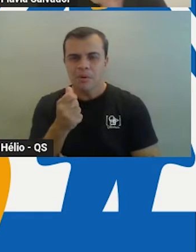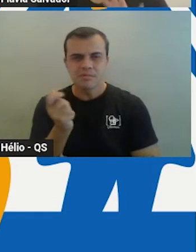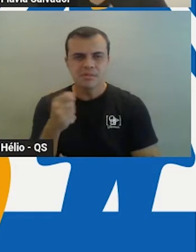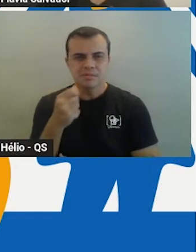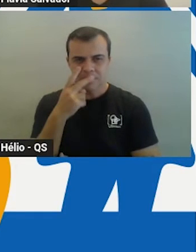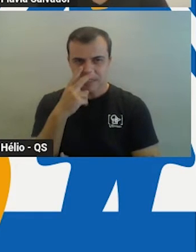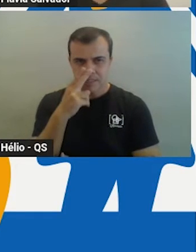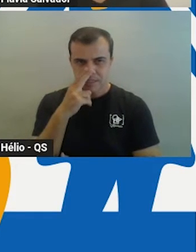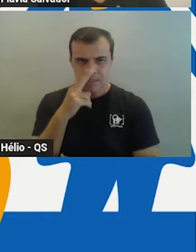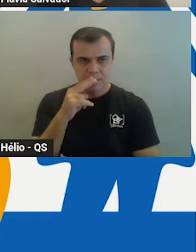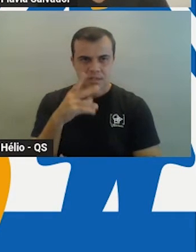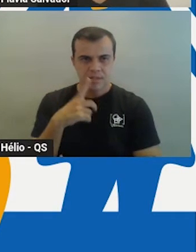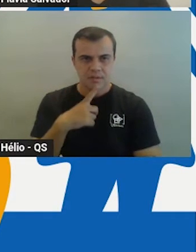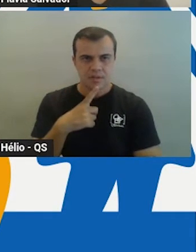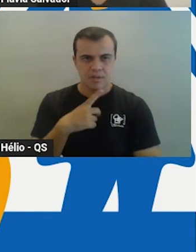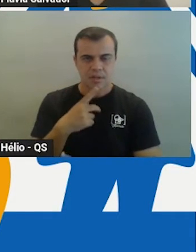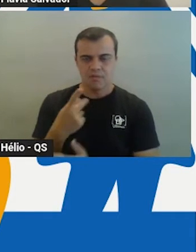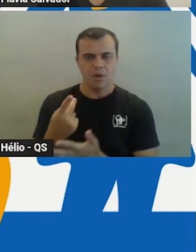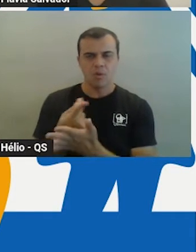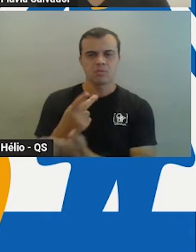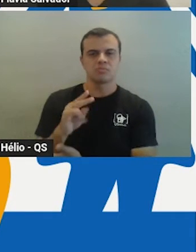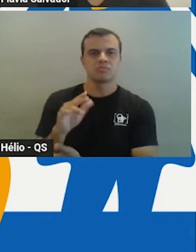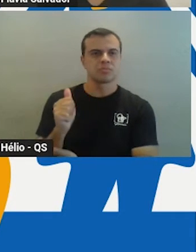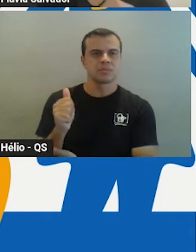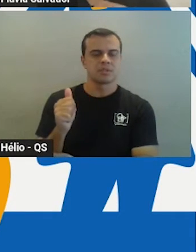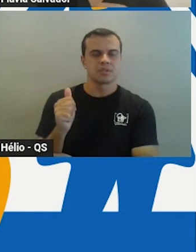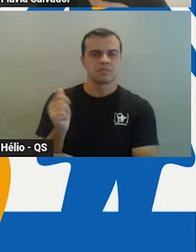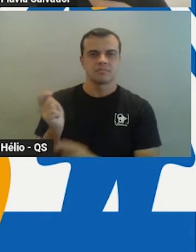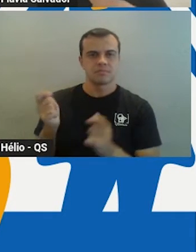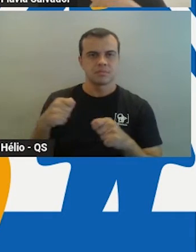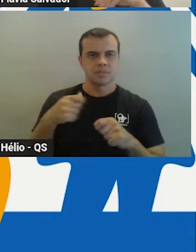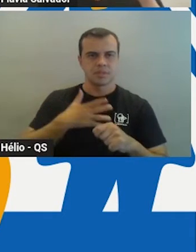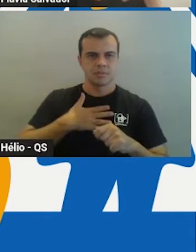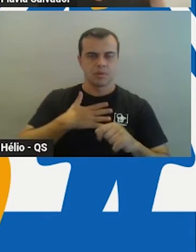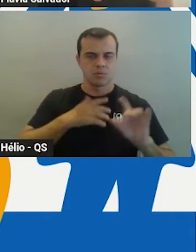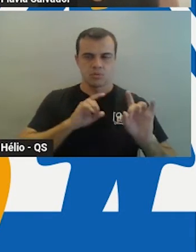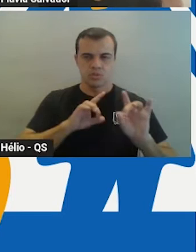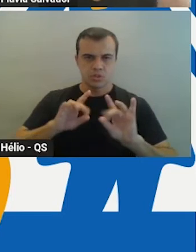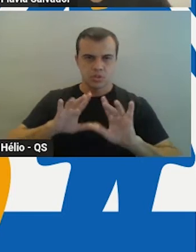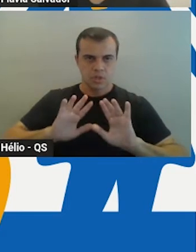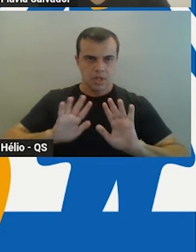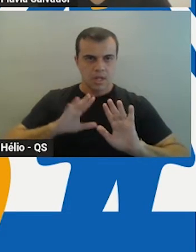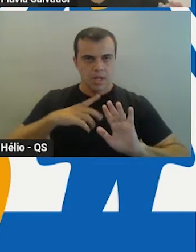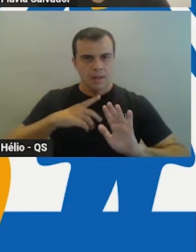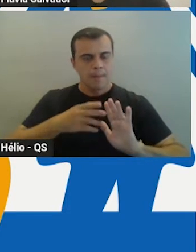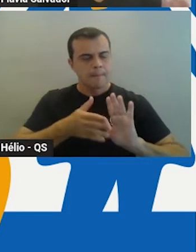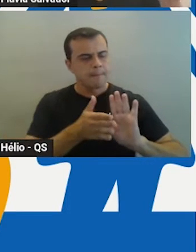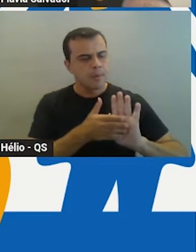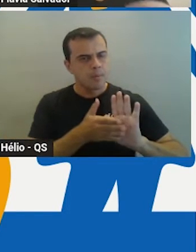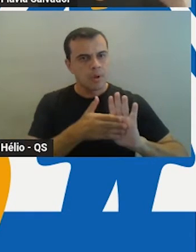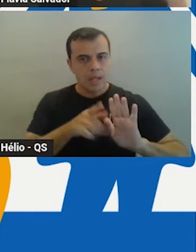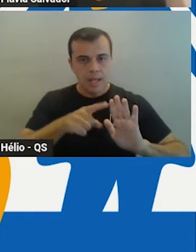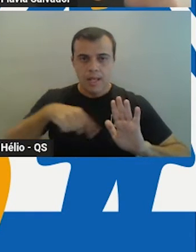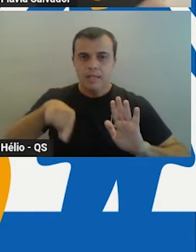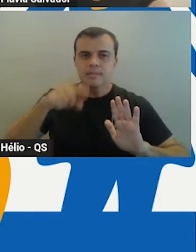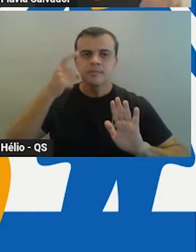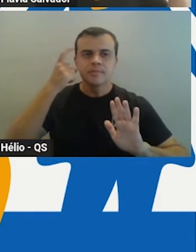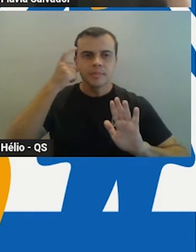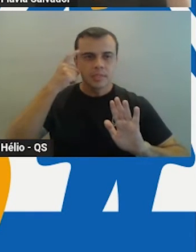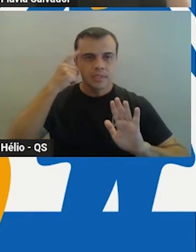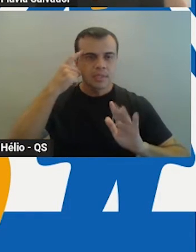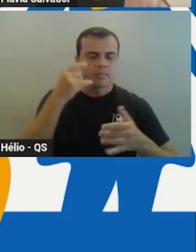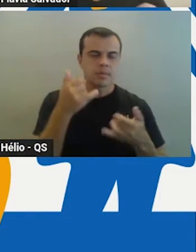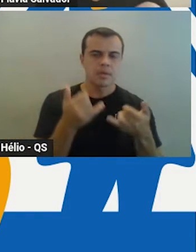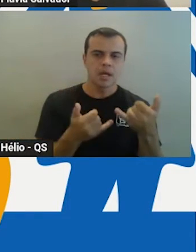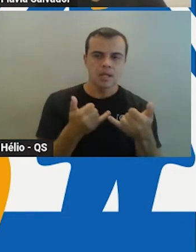impressão de que isso não vai acontecer, não vai vir aqui para o meu dia a dia. Quando você propõe que eles pensem em